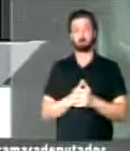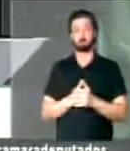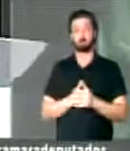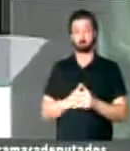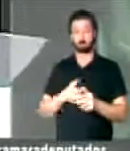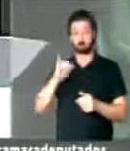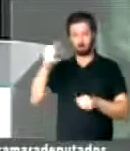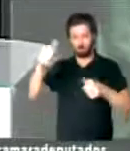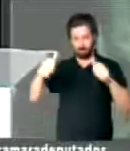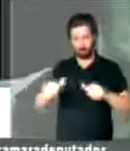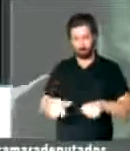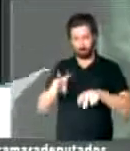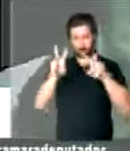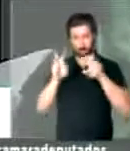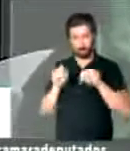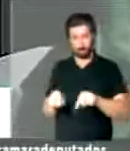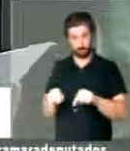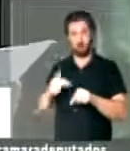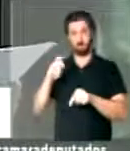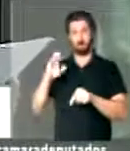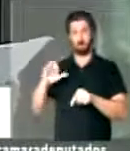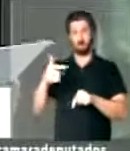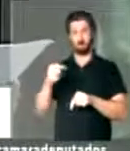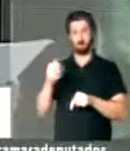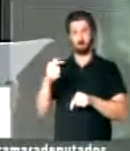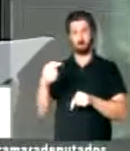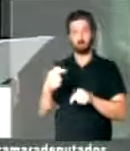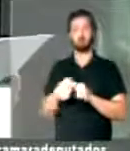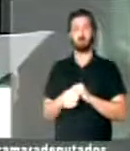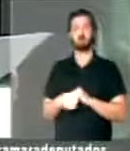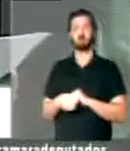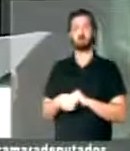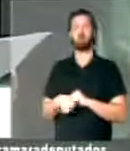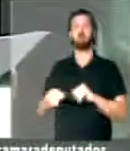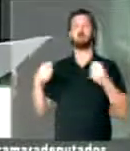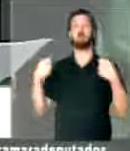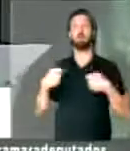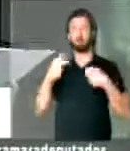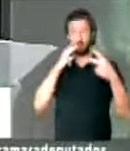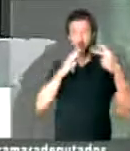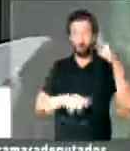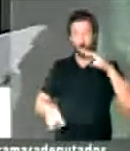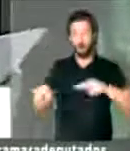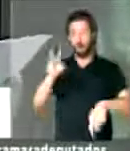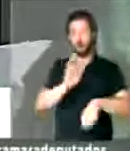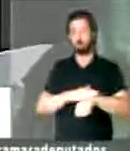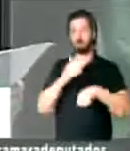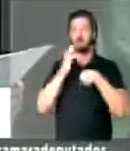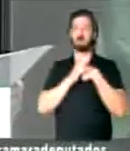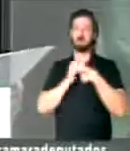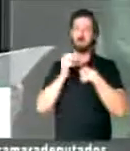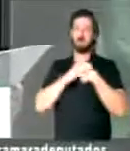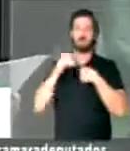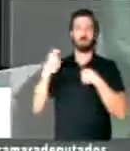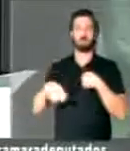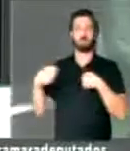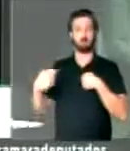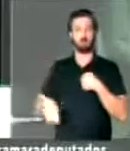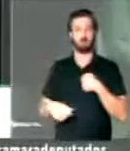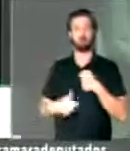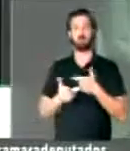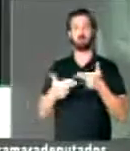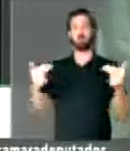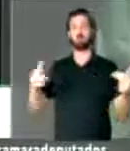se avalia esse tema da PEC 287, é preciso olhar com muito amor e carinho as questões